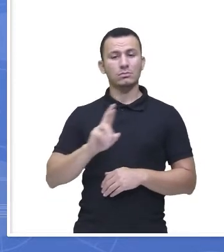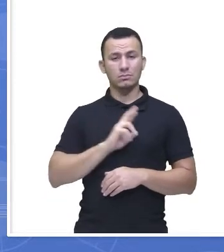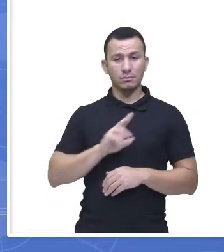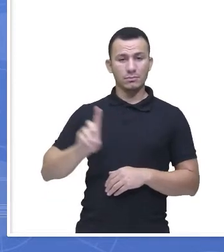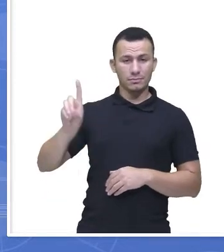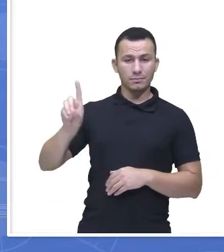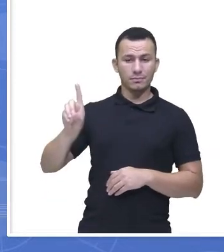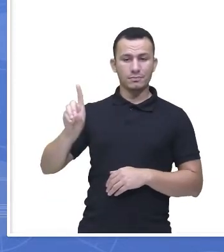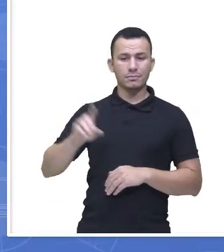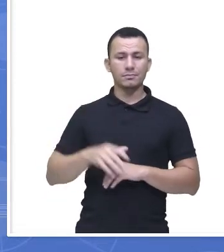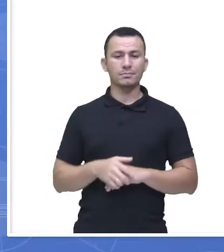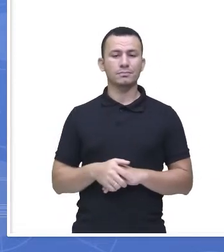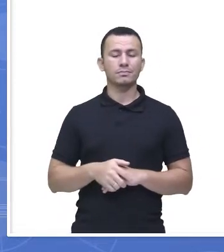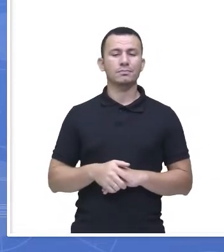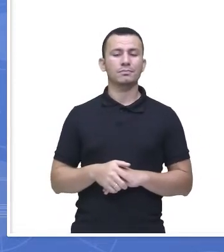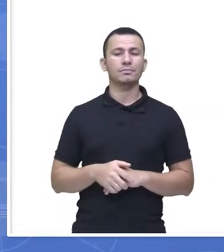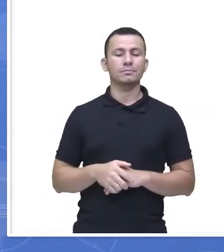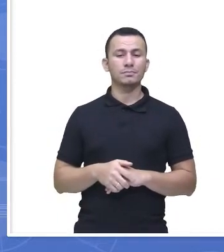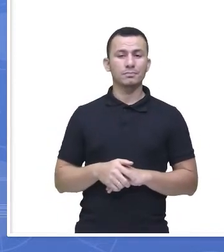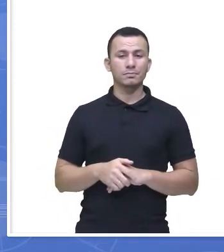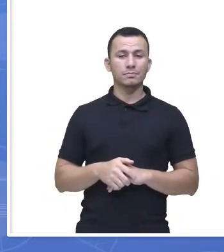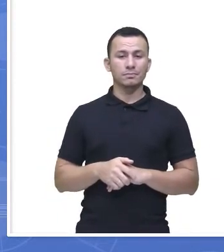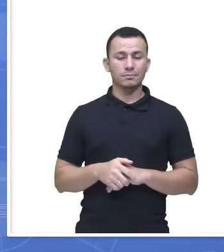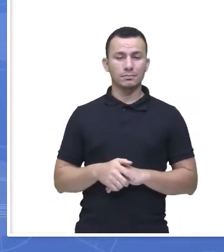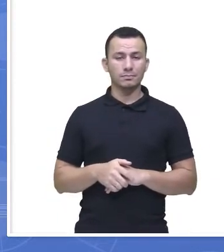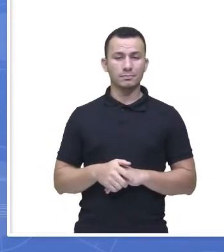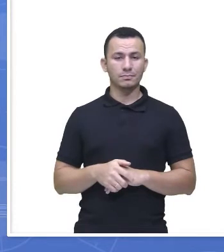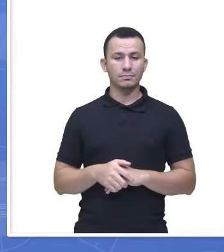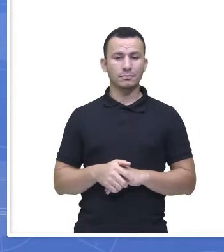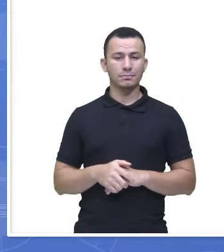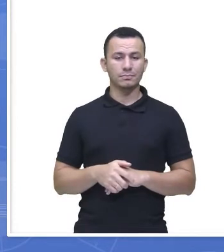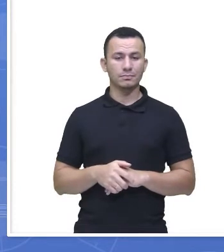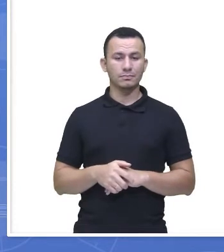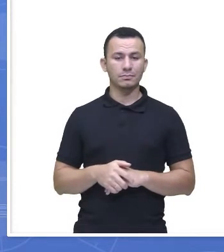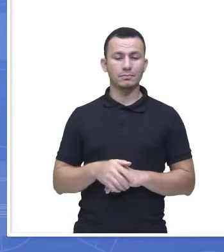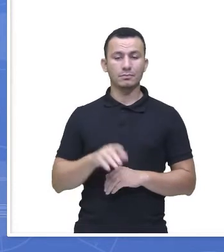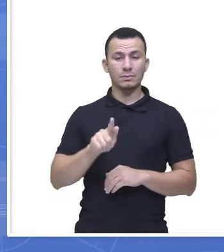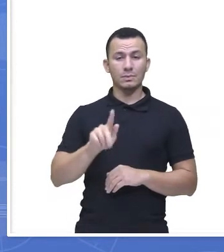imediações. Então, a Yasmin foi na letra A. Tem mais?